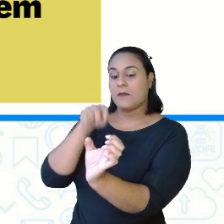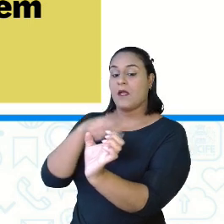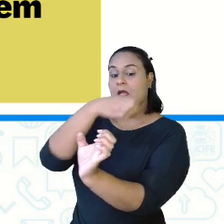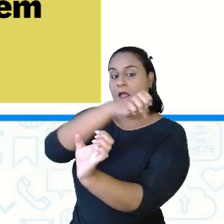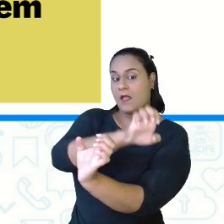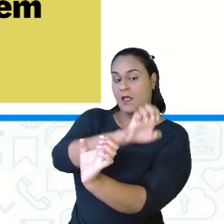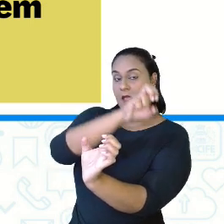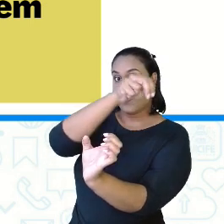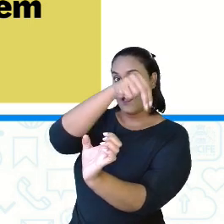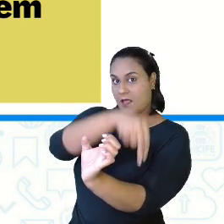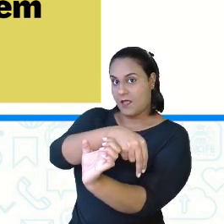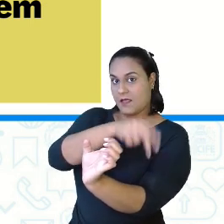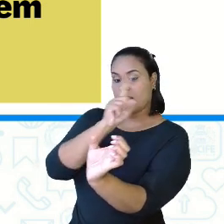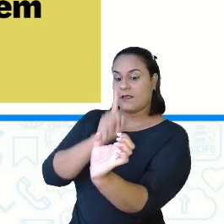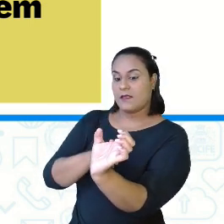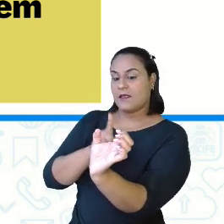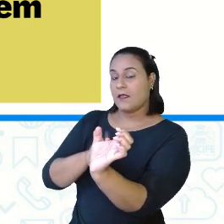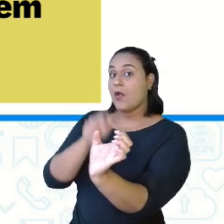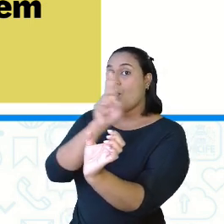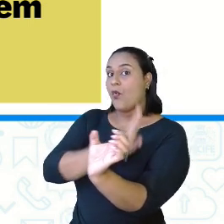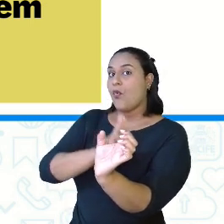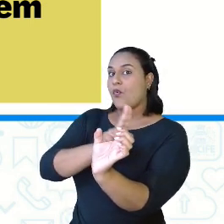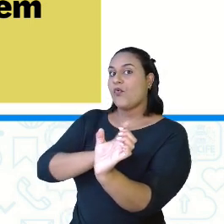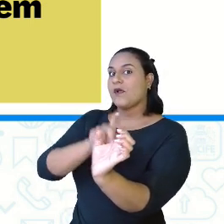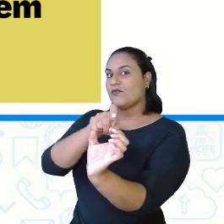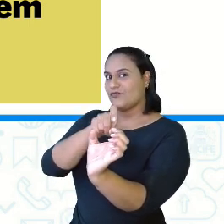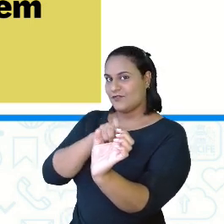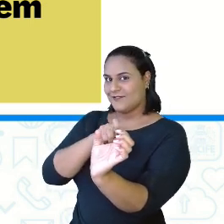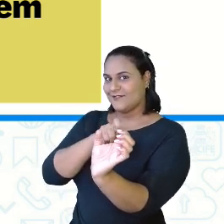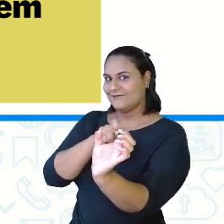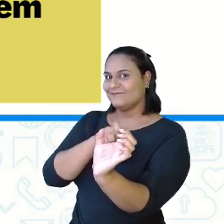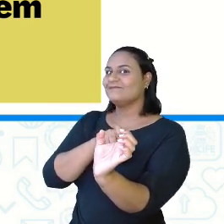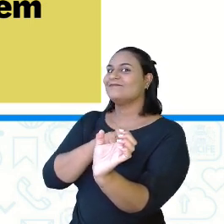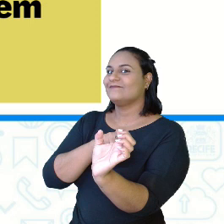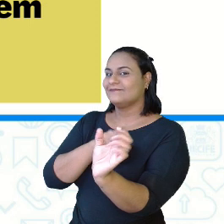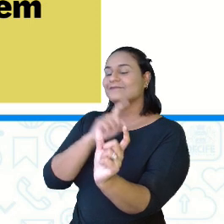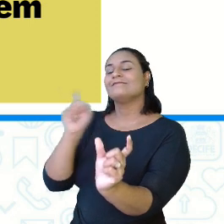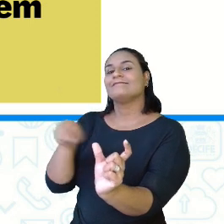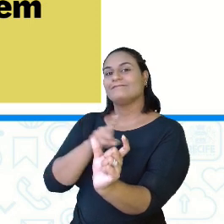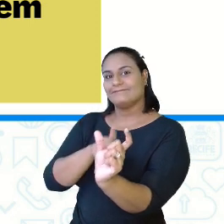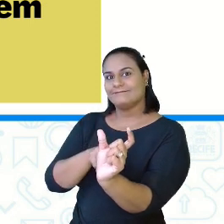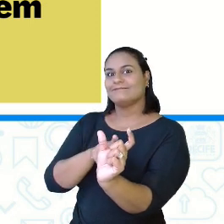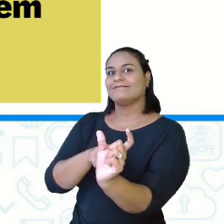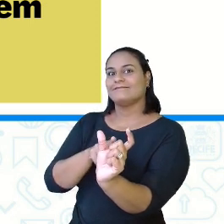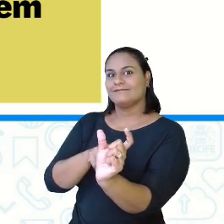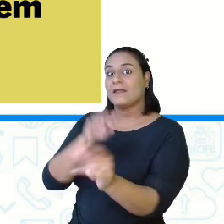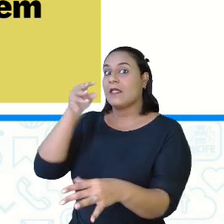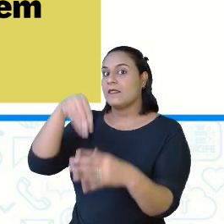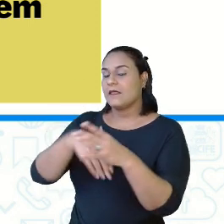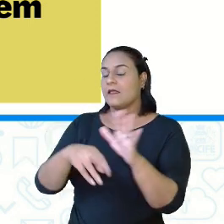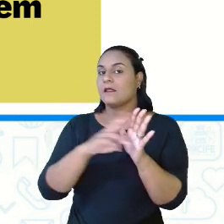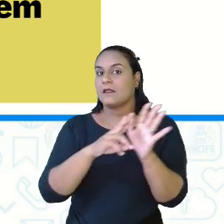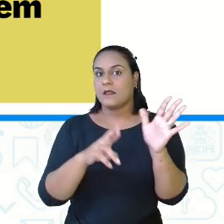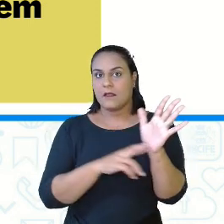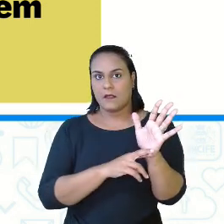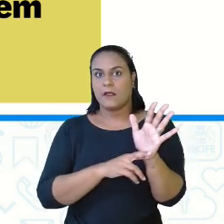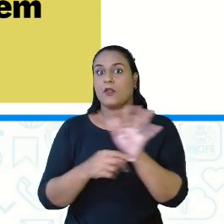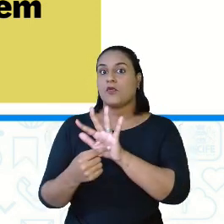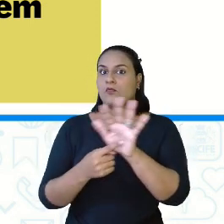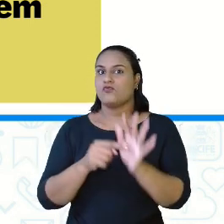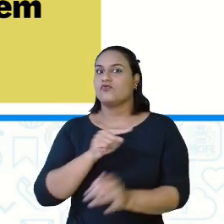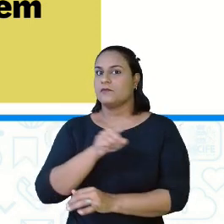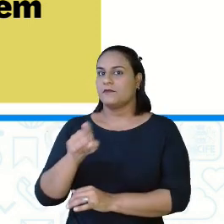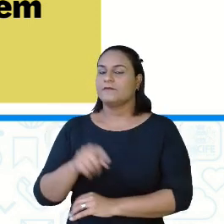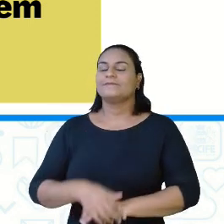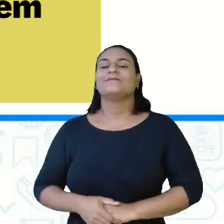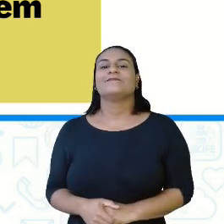iniciada pela sílaba em, eu vou usar o X. Então, essa palavrinha aí está dentro da regra que eu expliquei